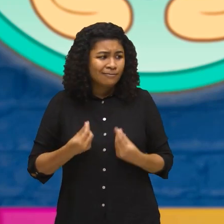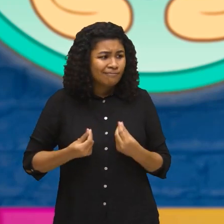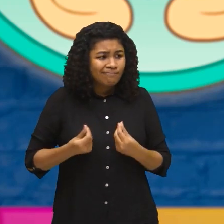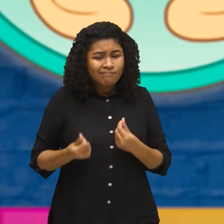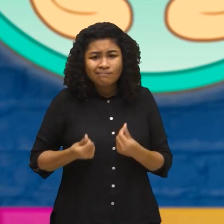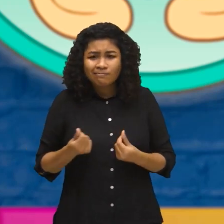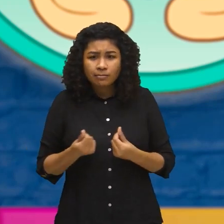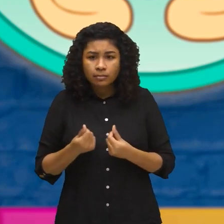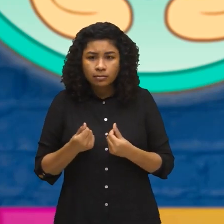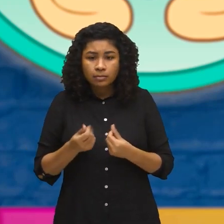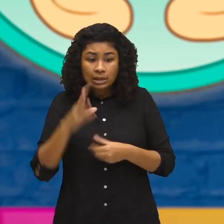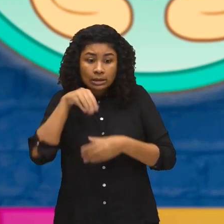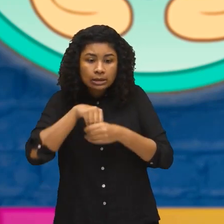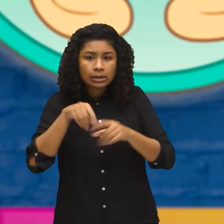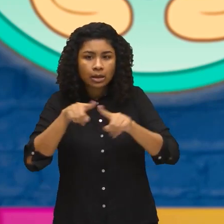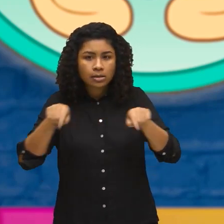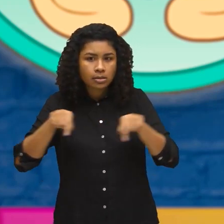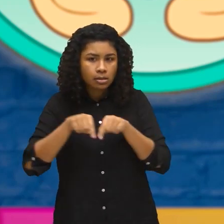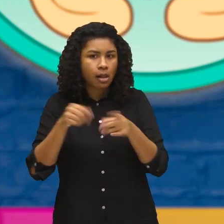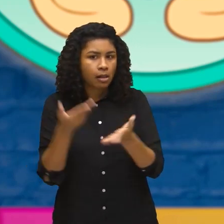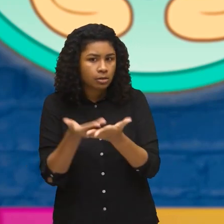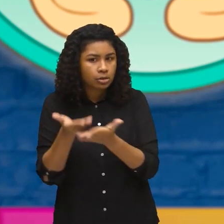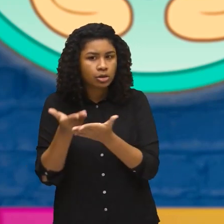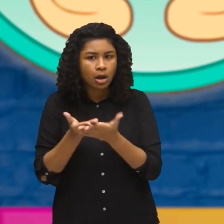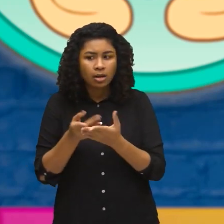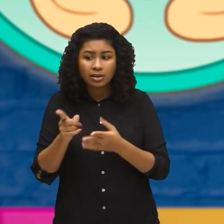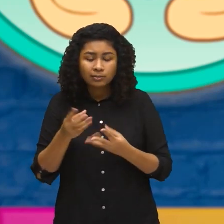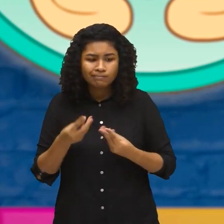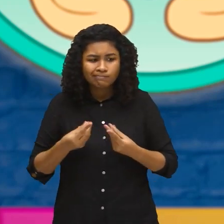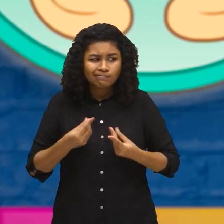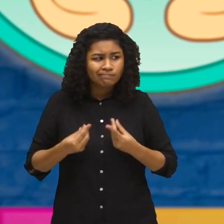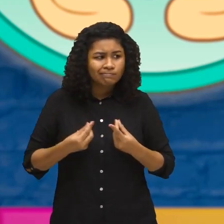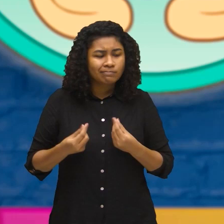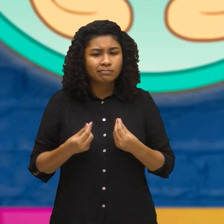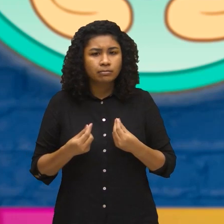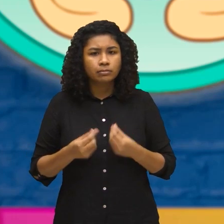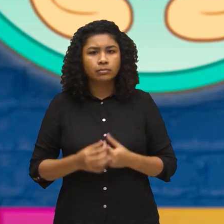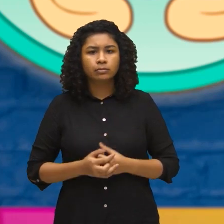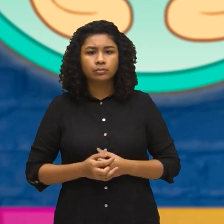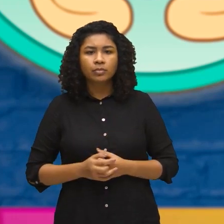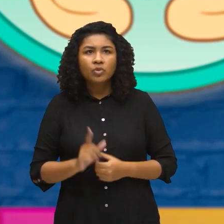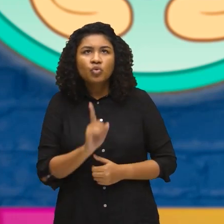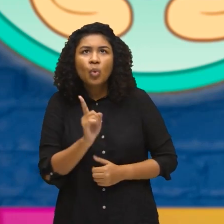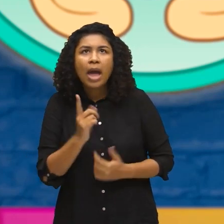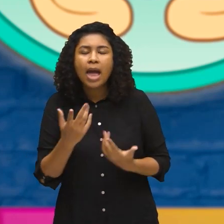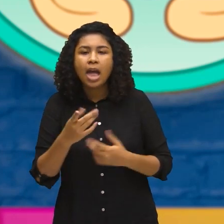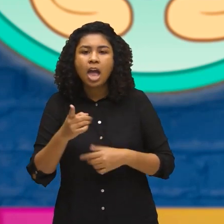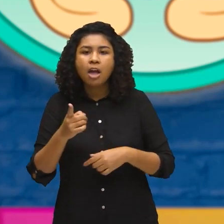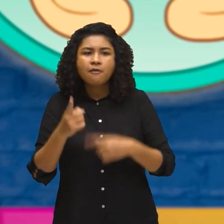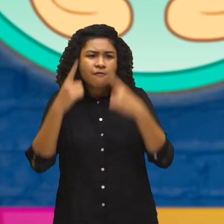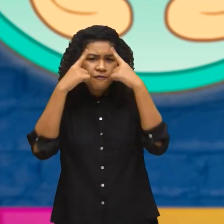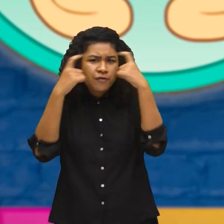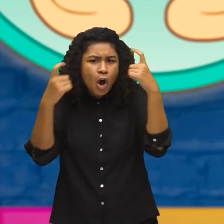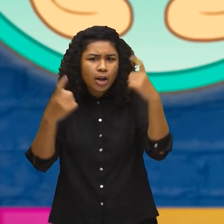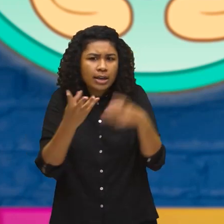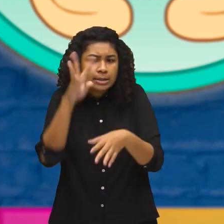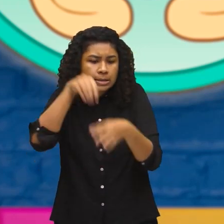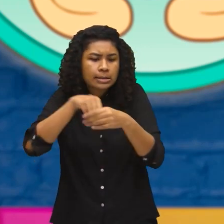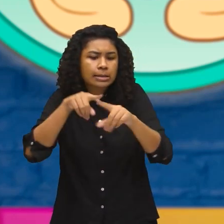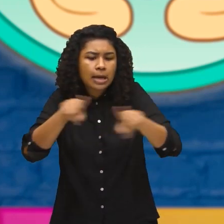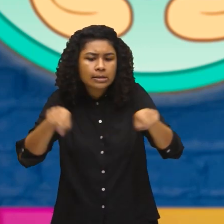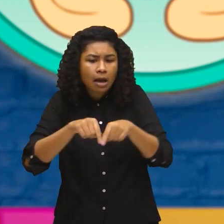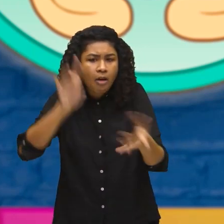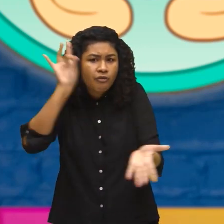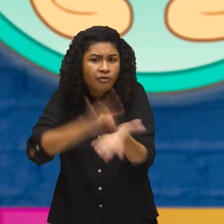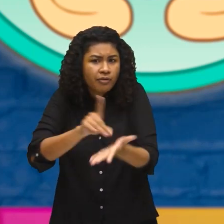naquela sala. Você está entendendo? Não que aconteça alguma violência naquela sala, mas que quando